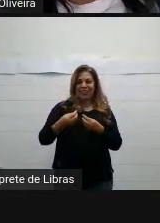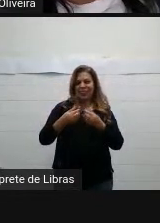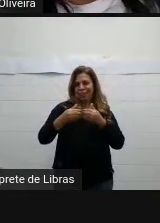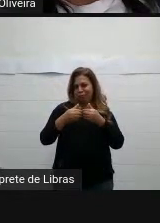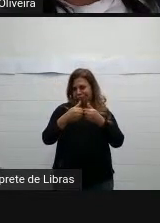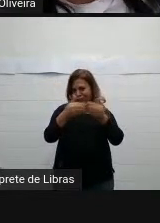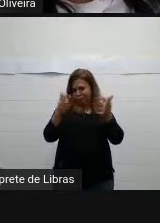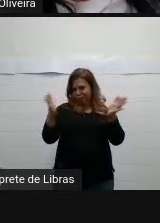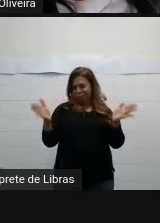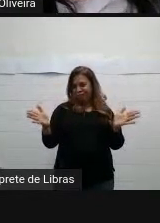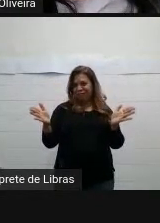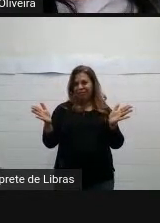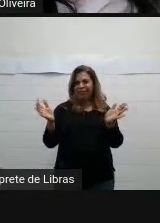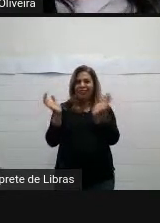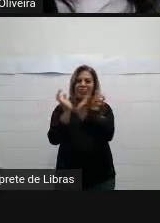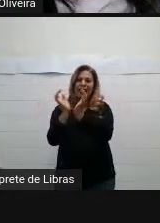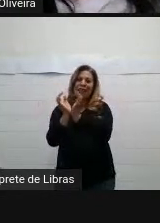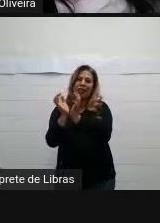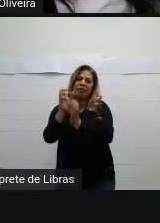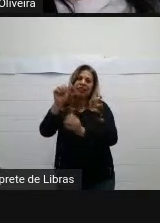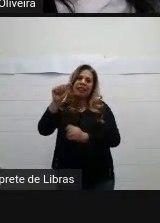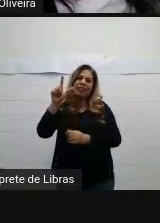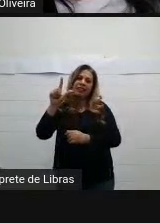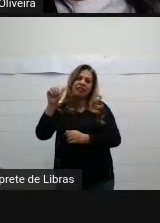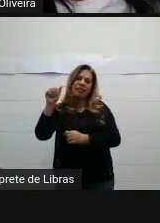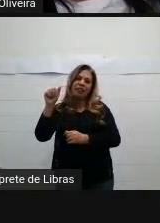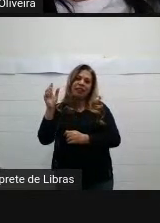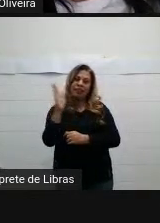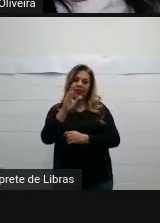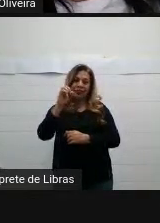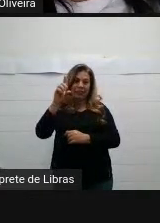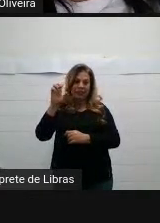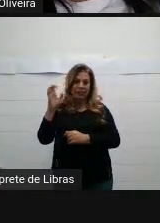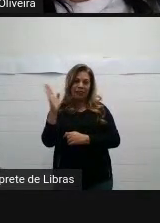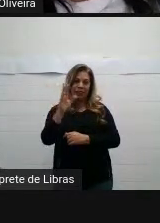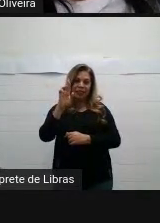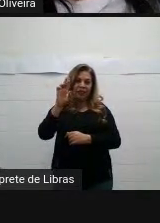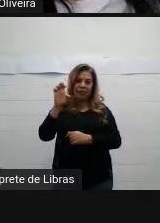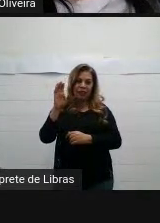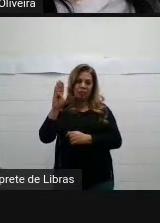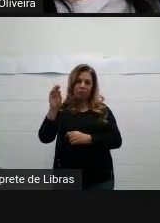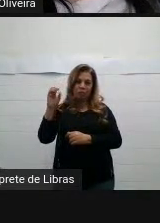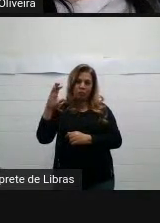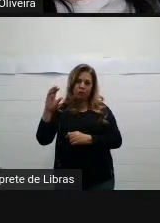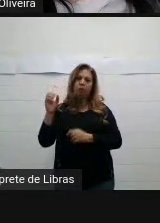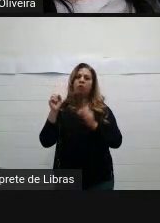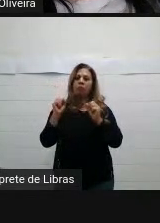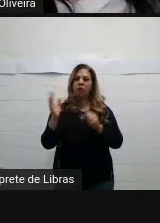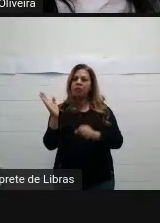de Reboco. Pode passar, por favor. Não é esse, não.